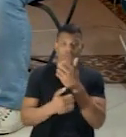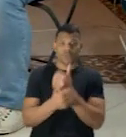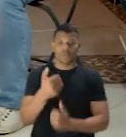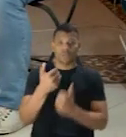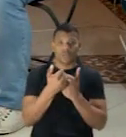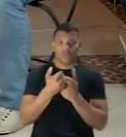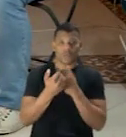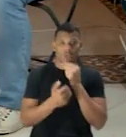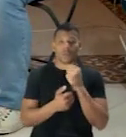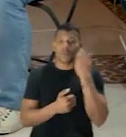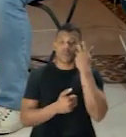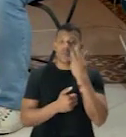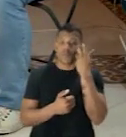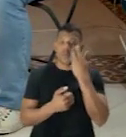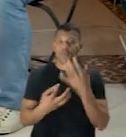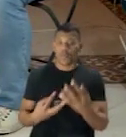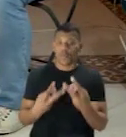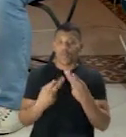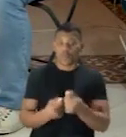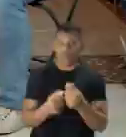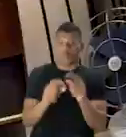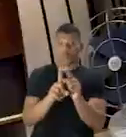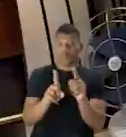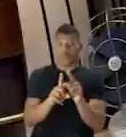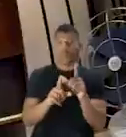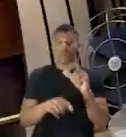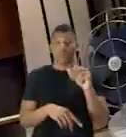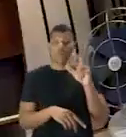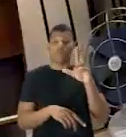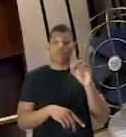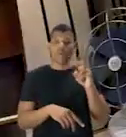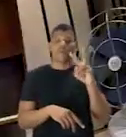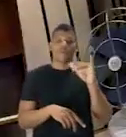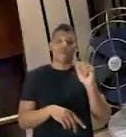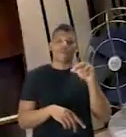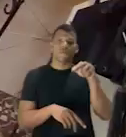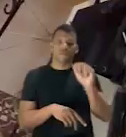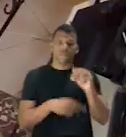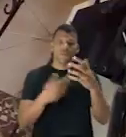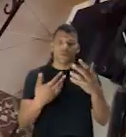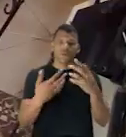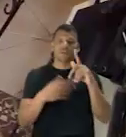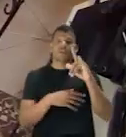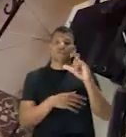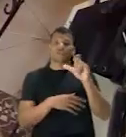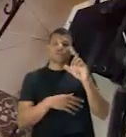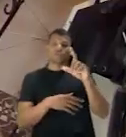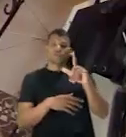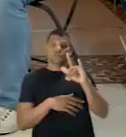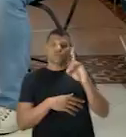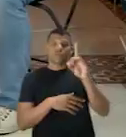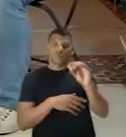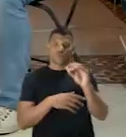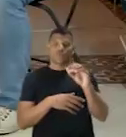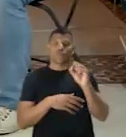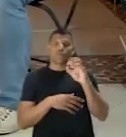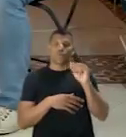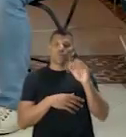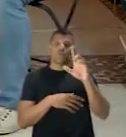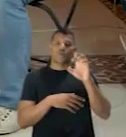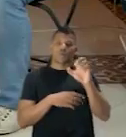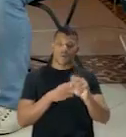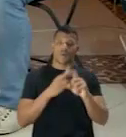desses músicos maravilhosos. Lauro Viana. Gildo Soares e